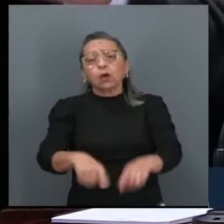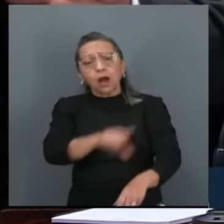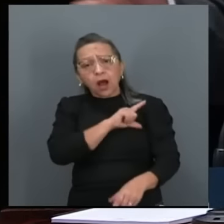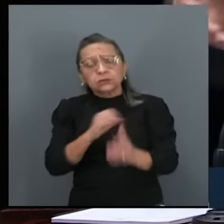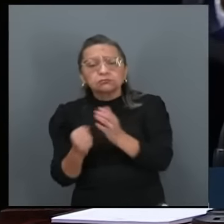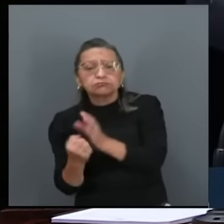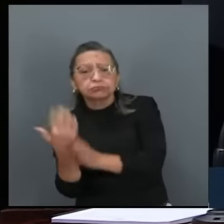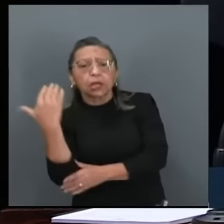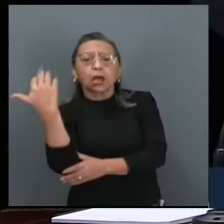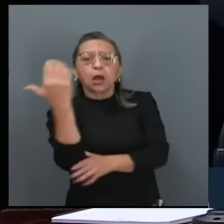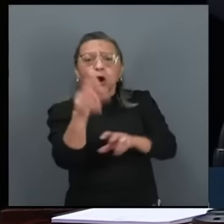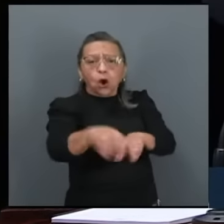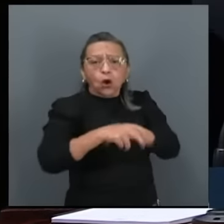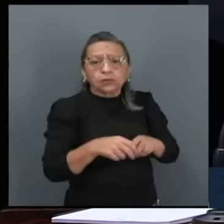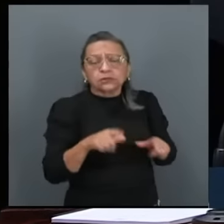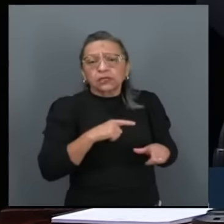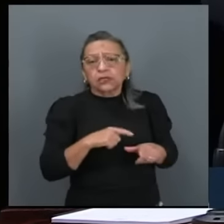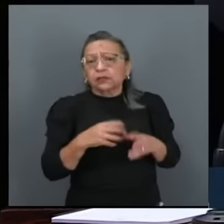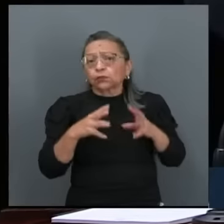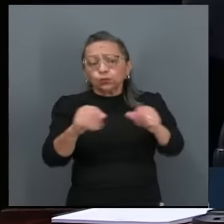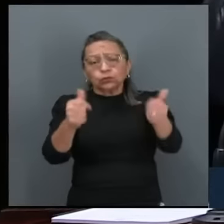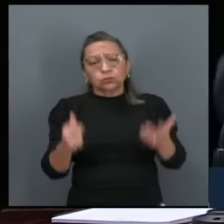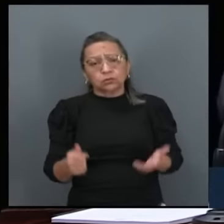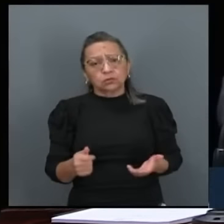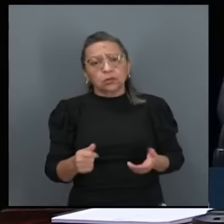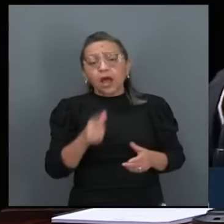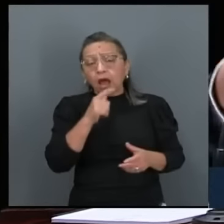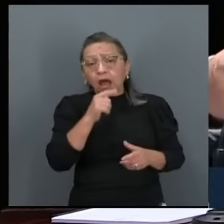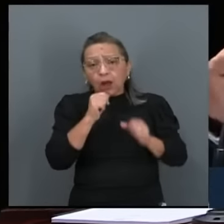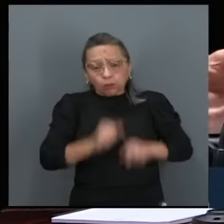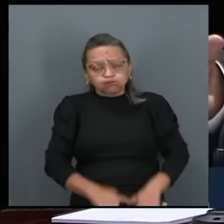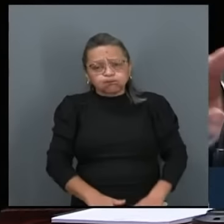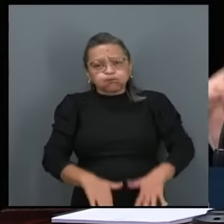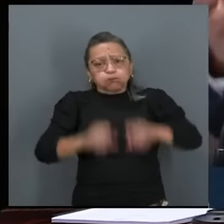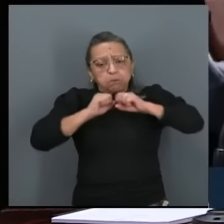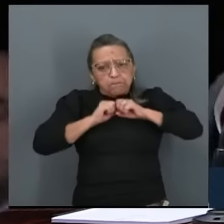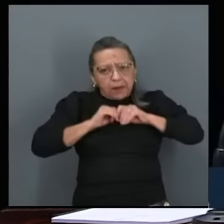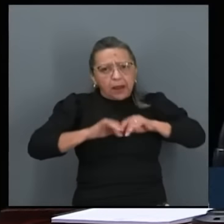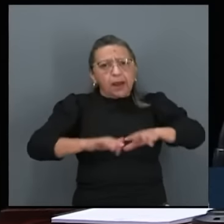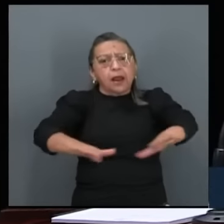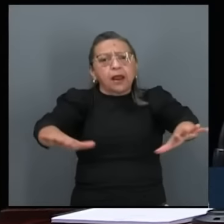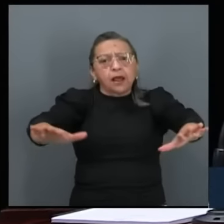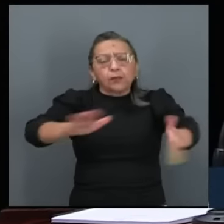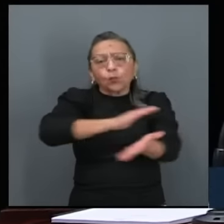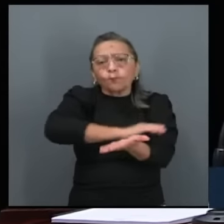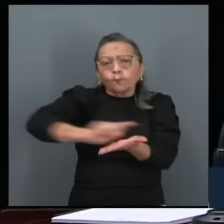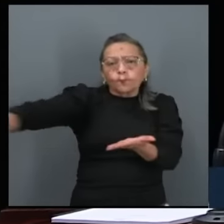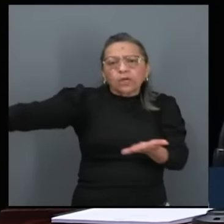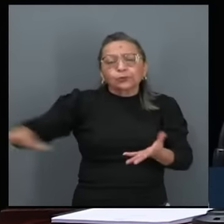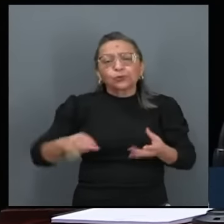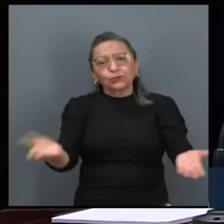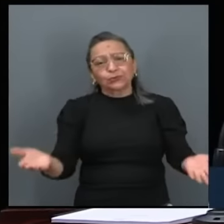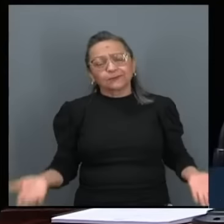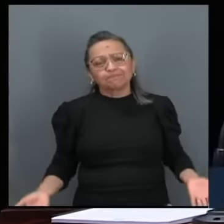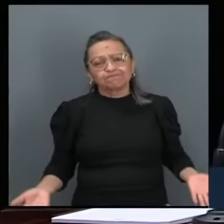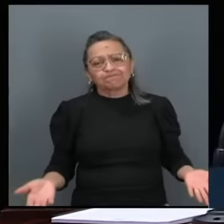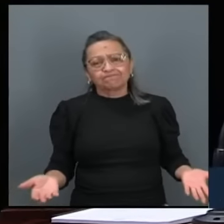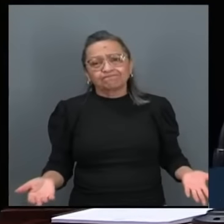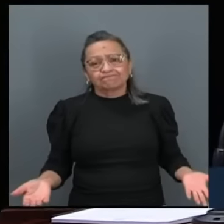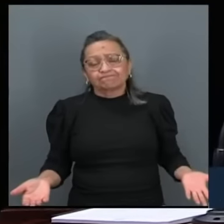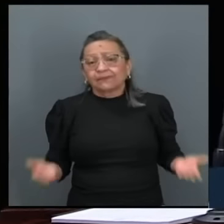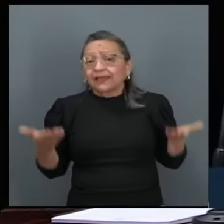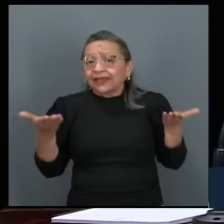e a terra foi enzelavada, levada com todo o seu poder de fertilidade, né? Então,